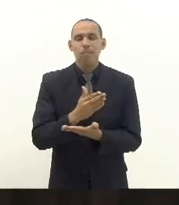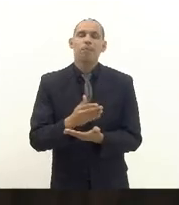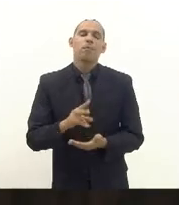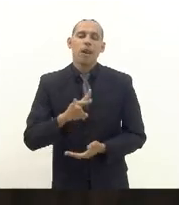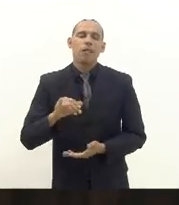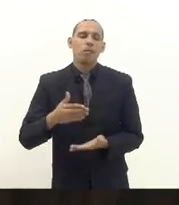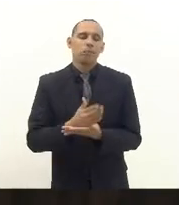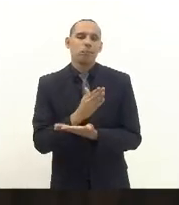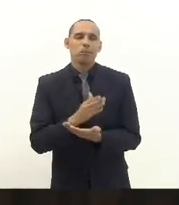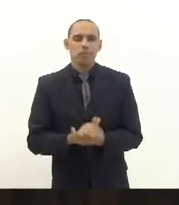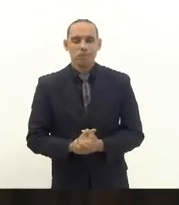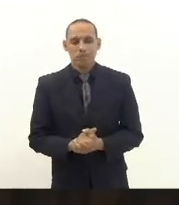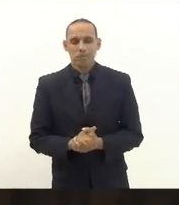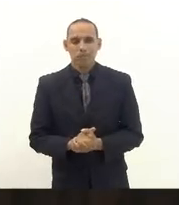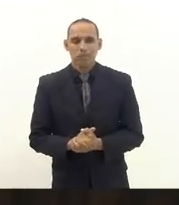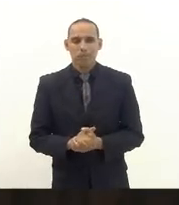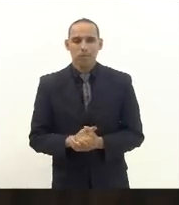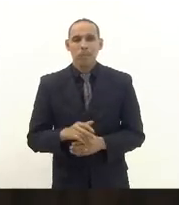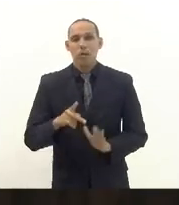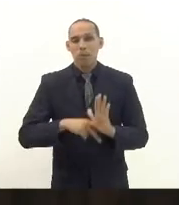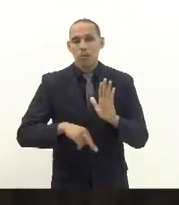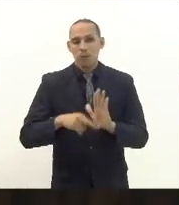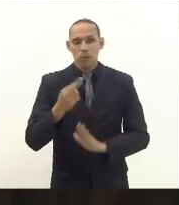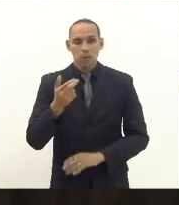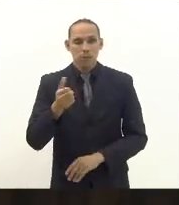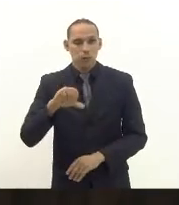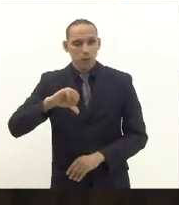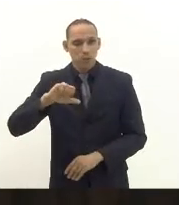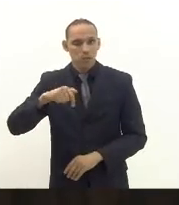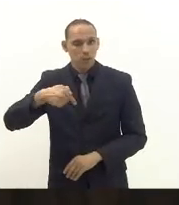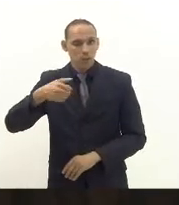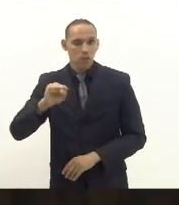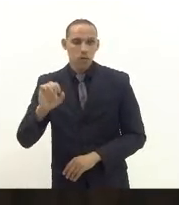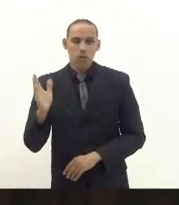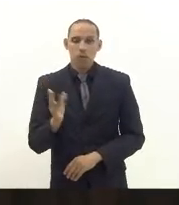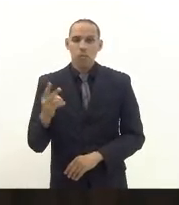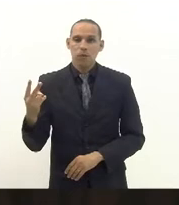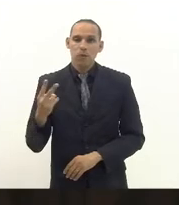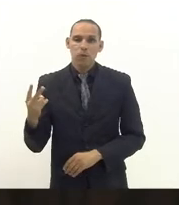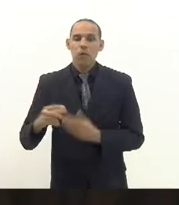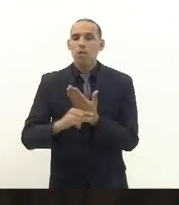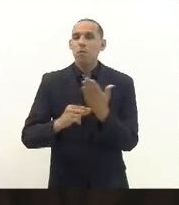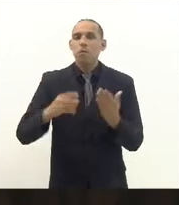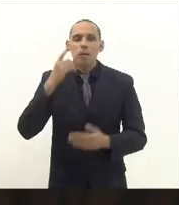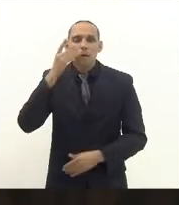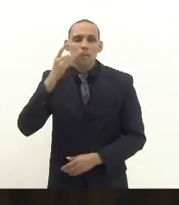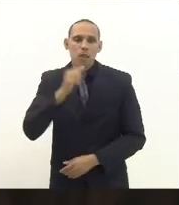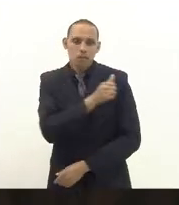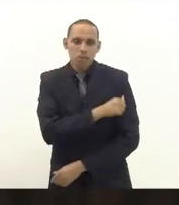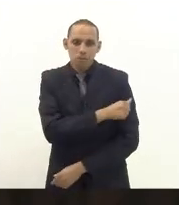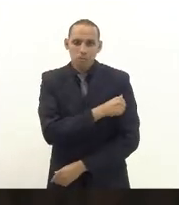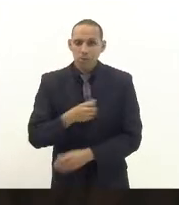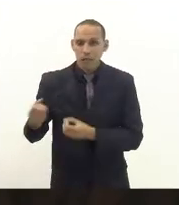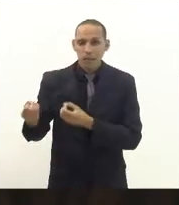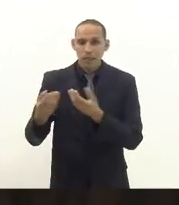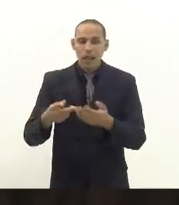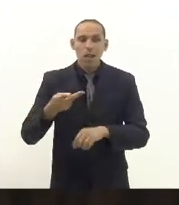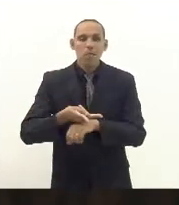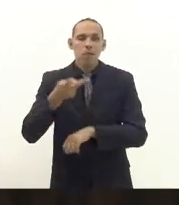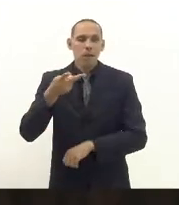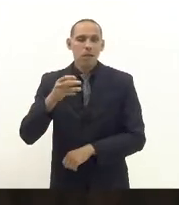à promulgação e hoje a solução 97 822 de autoria deputada enfermeira Rejane que concede